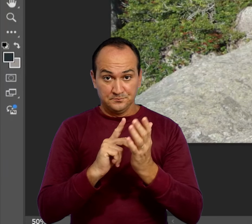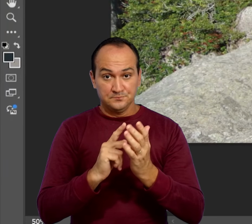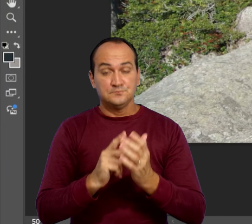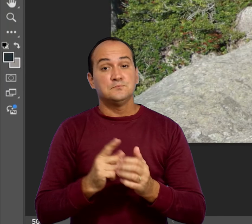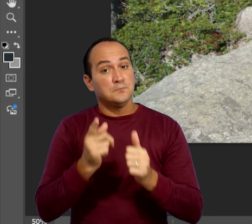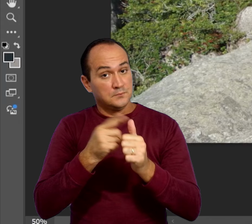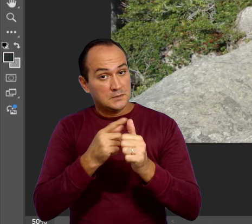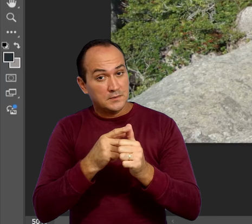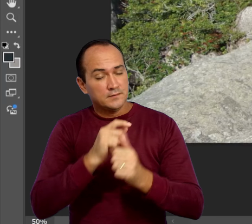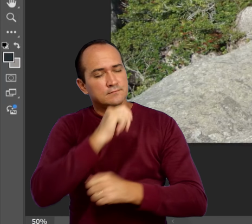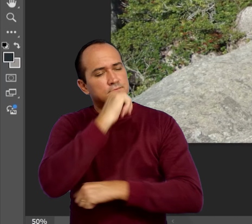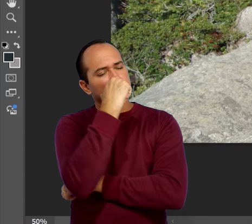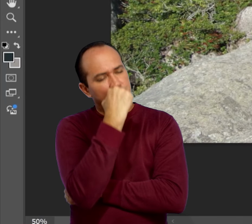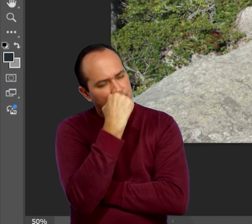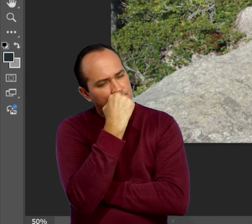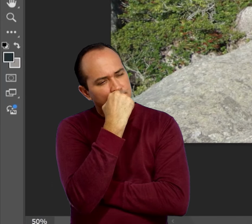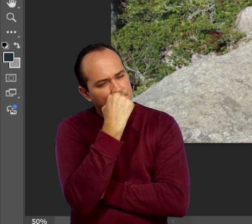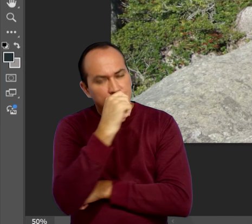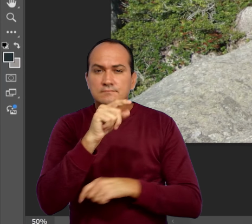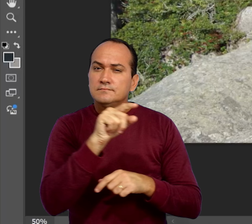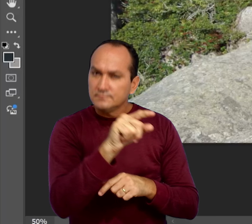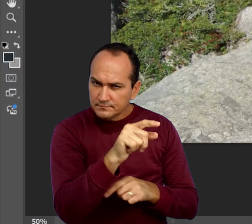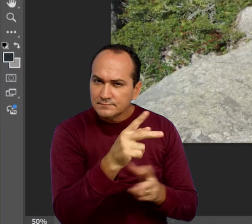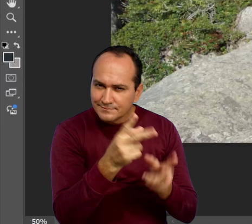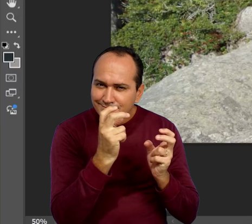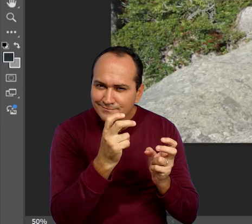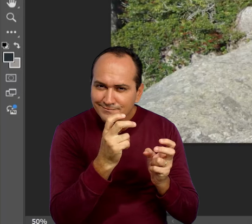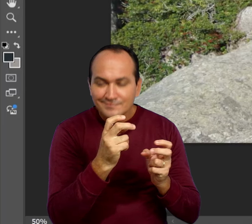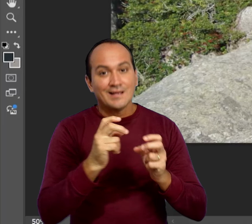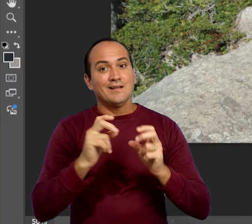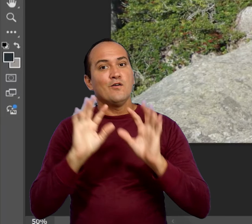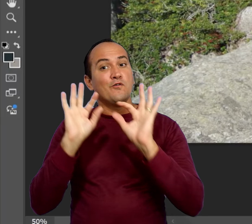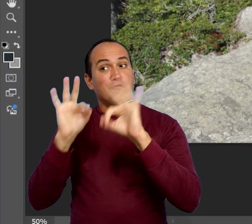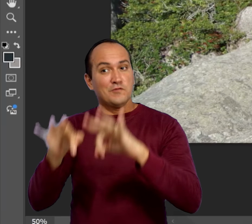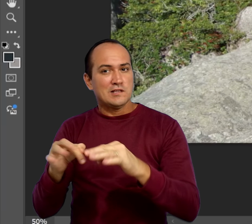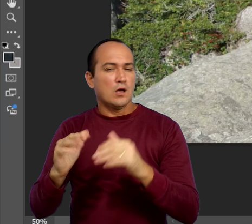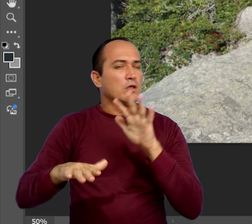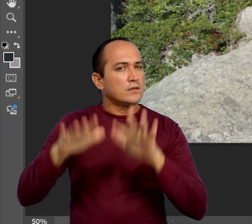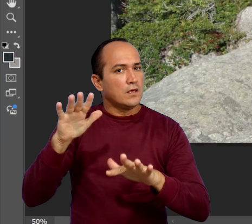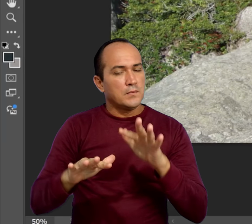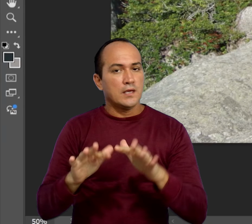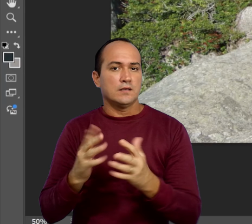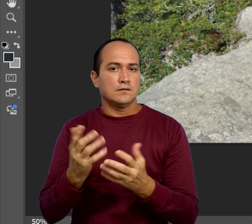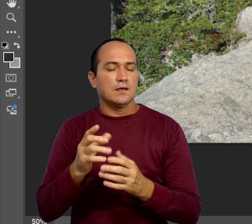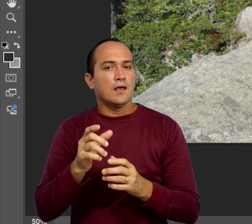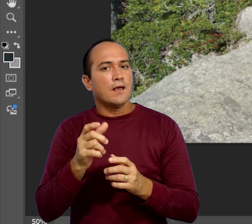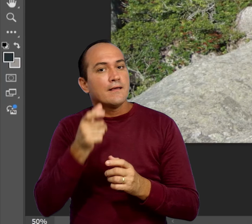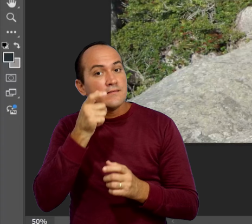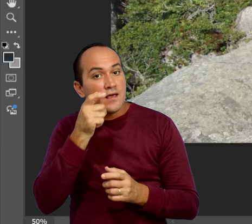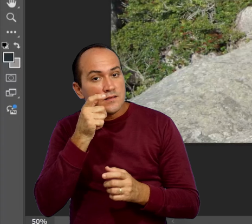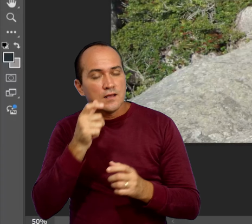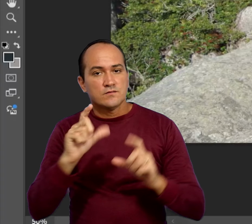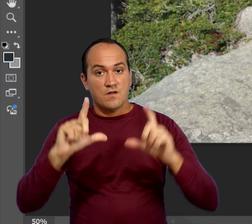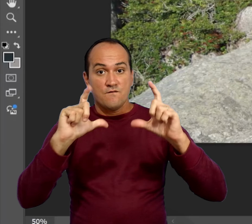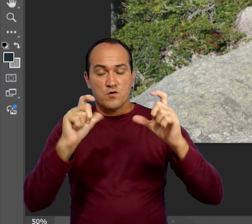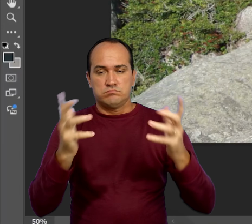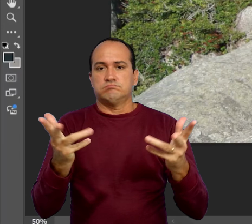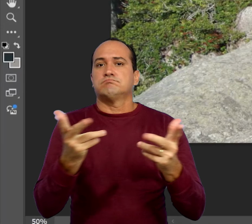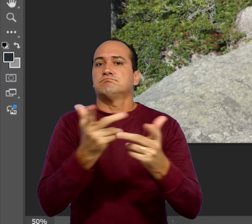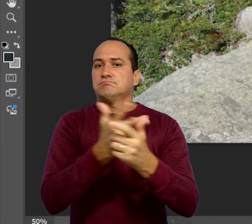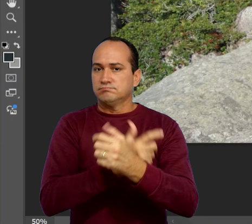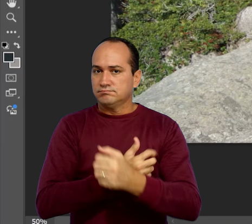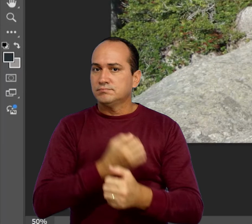foto original. Primeiro, vocês devem observar que, dependendo da resolução final do vídeo que você for trabalhar, é interessante que você tenha uma foto de